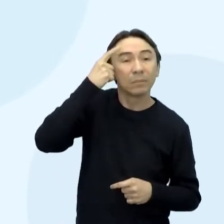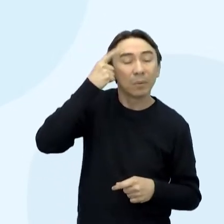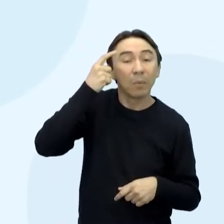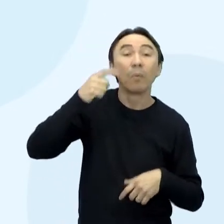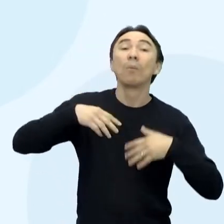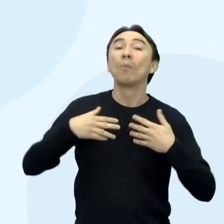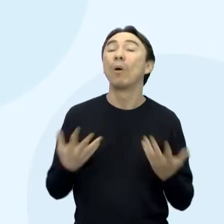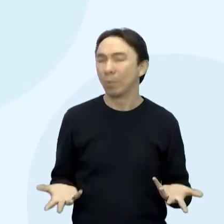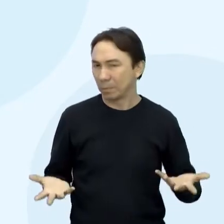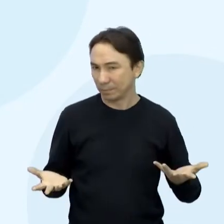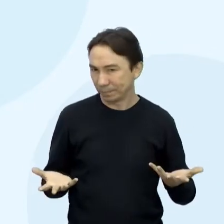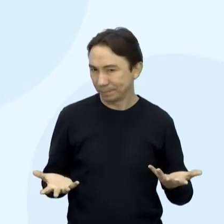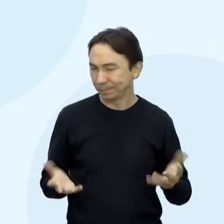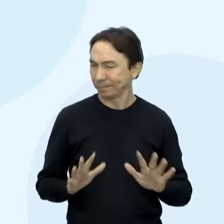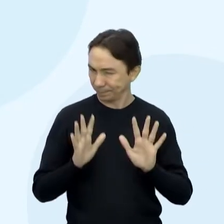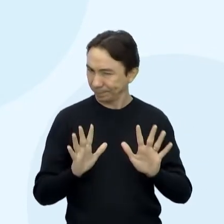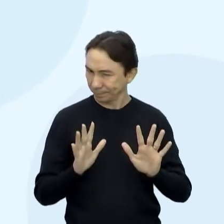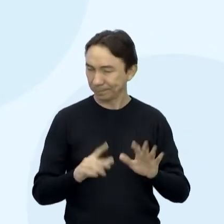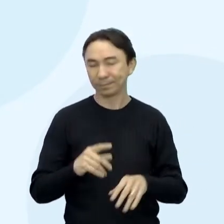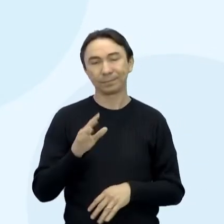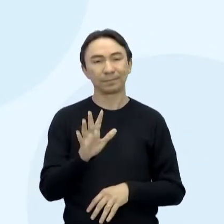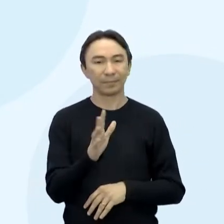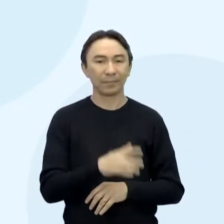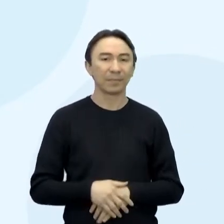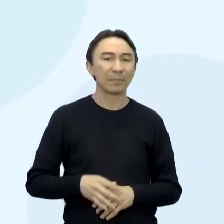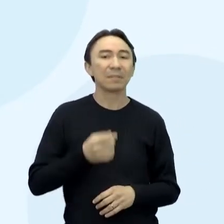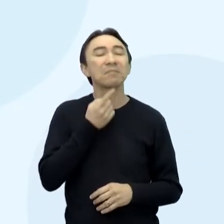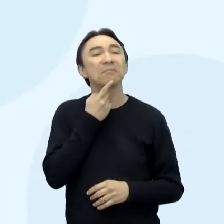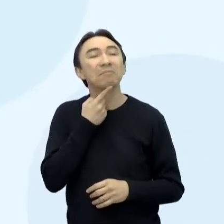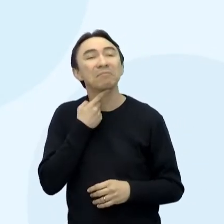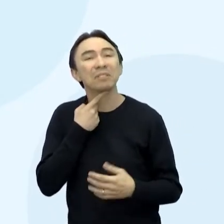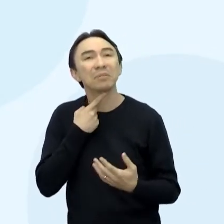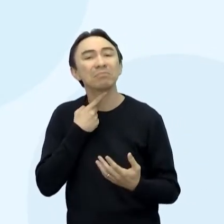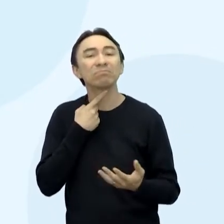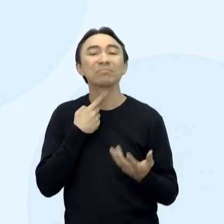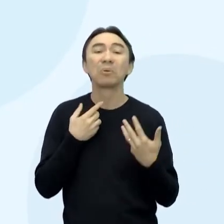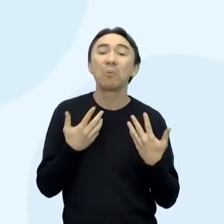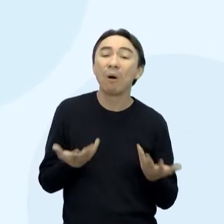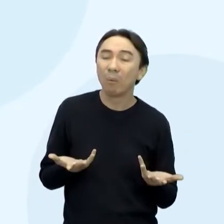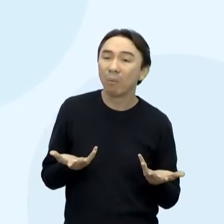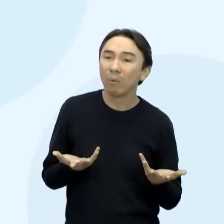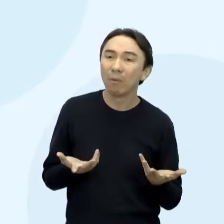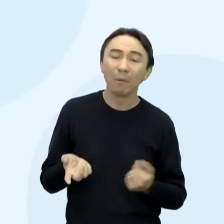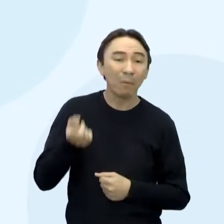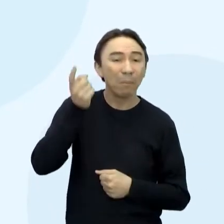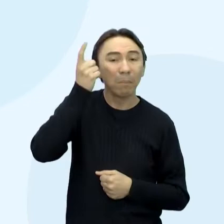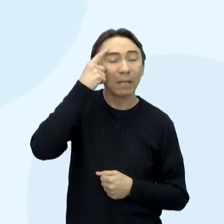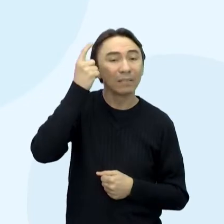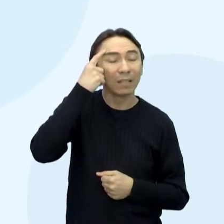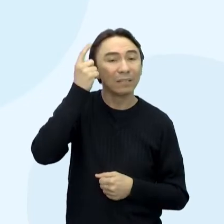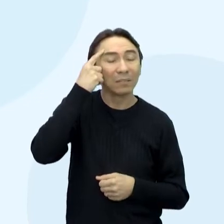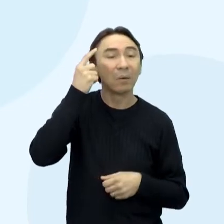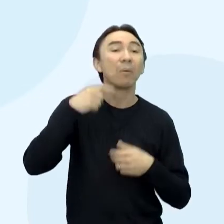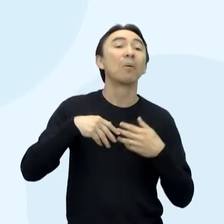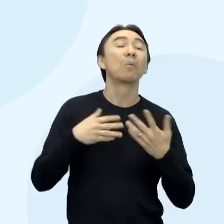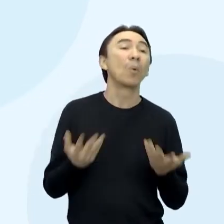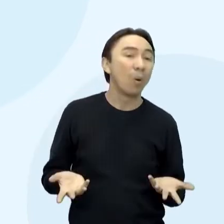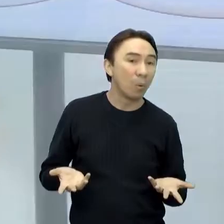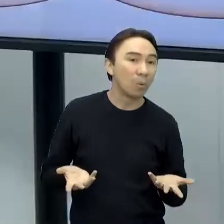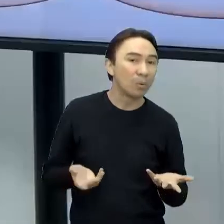Então, pensem comigo. Qual o desejo? Qual o pensamento e a vontade dessa